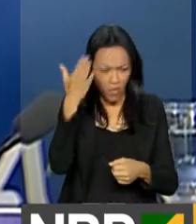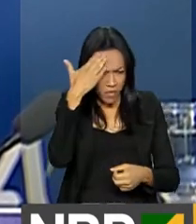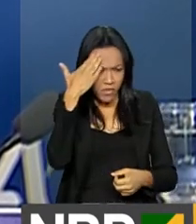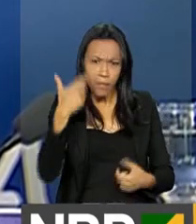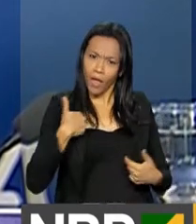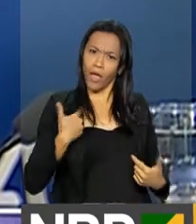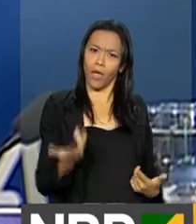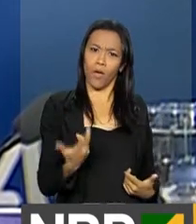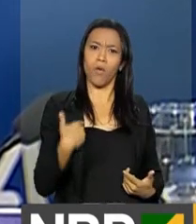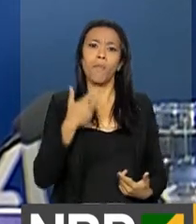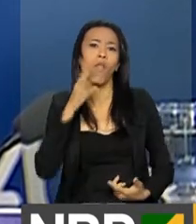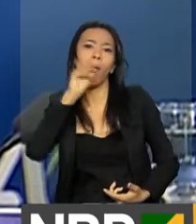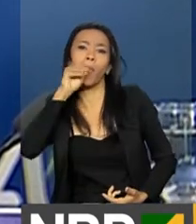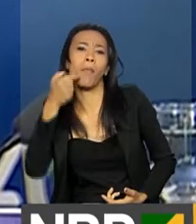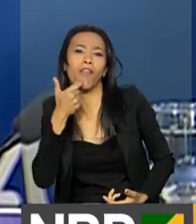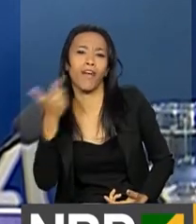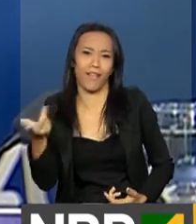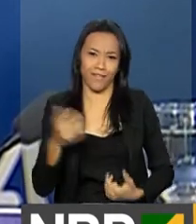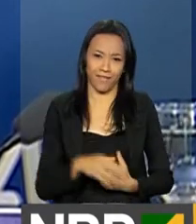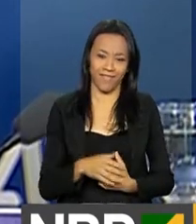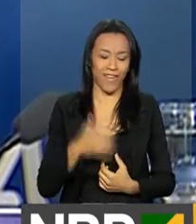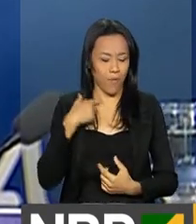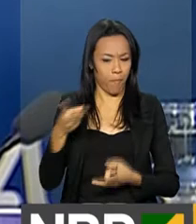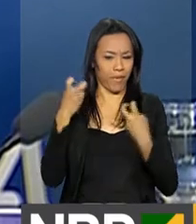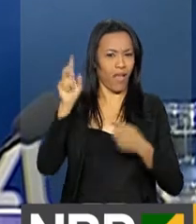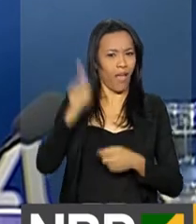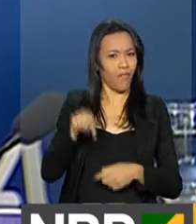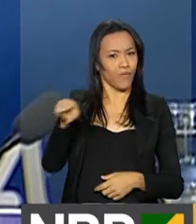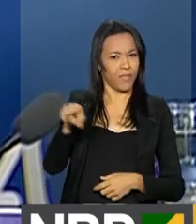que sou eu? Pelo sotaque.